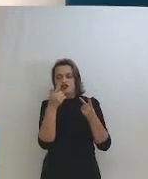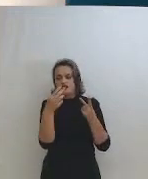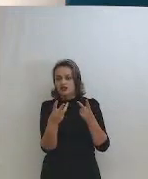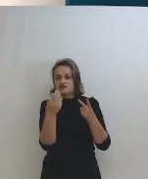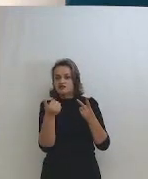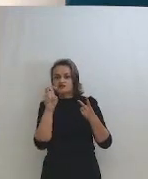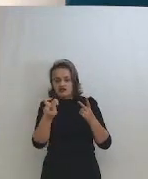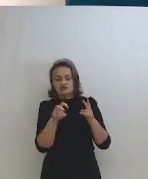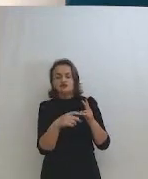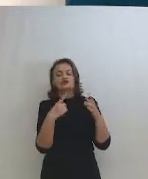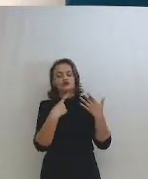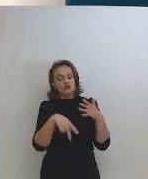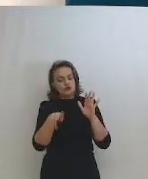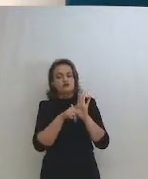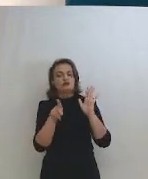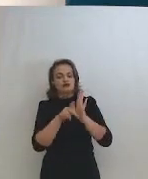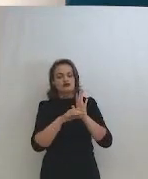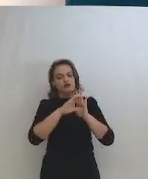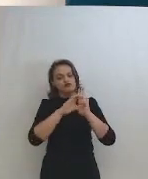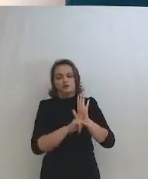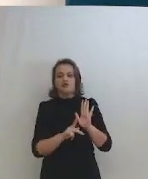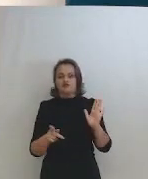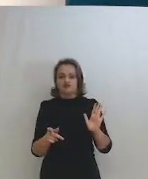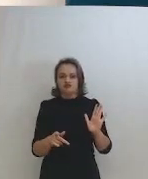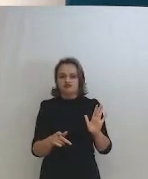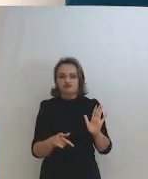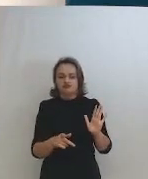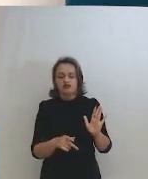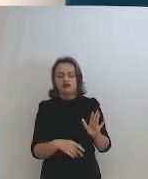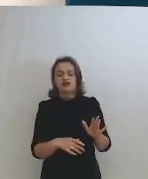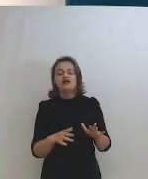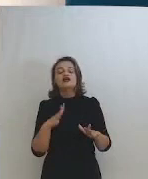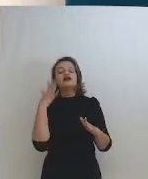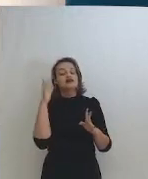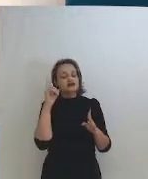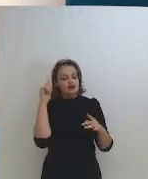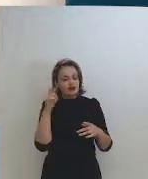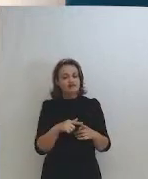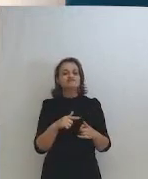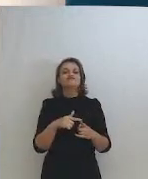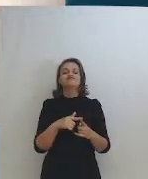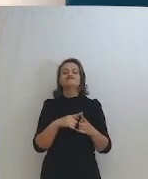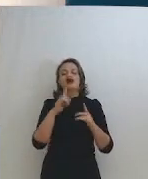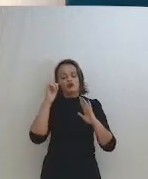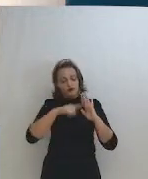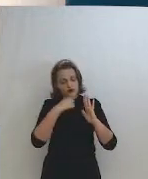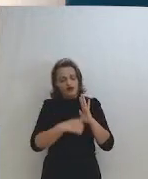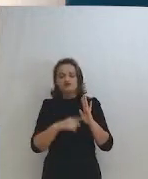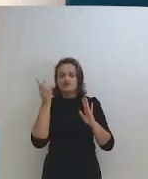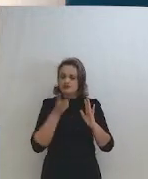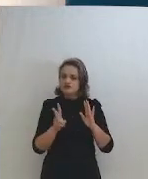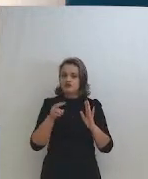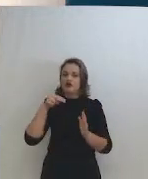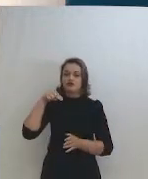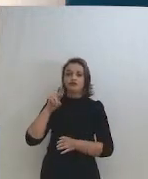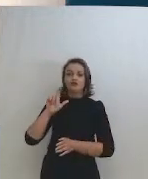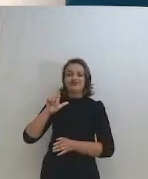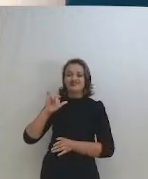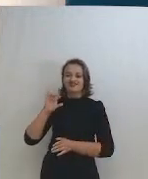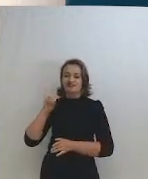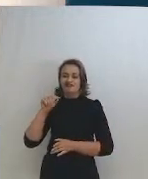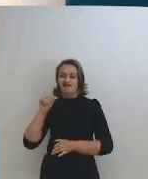Processo Penal. Motivo esse que faz incidir a nulidade e, por consequência, o